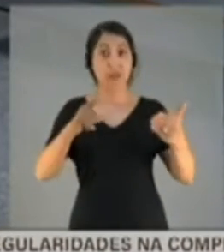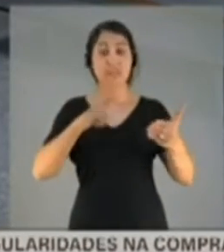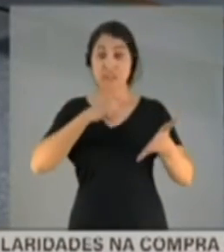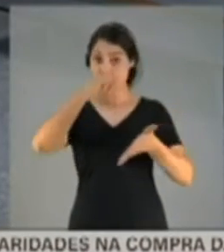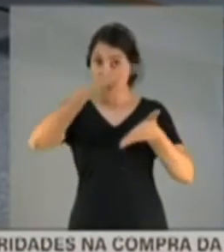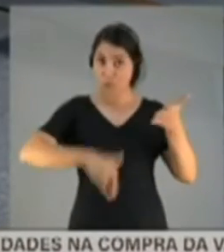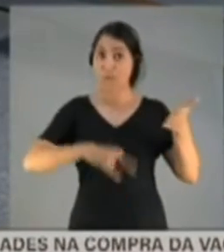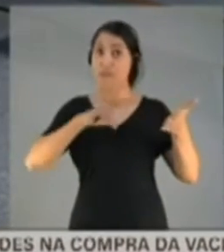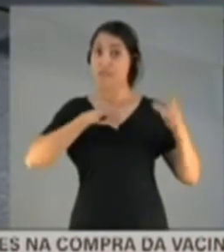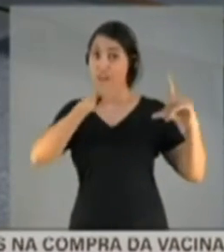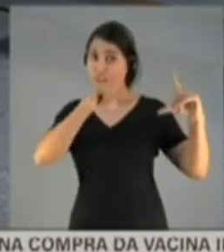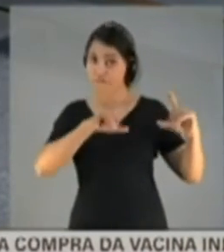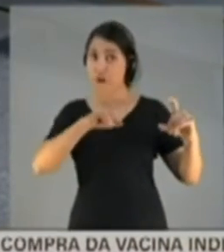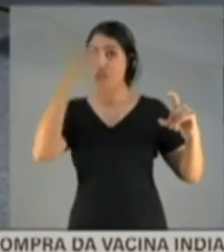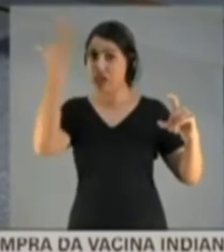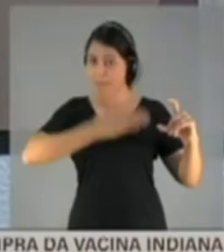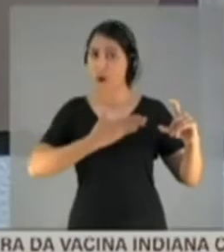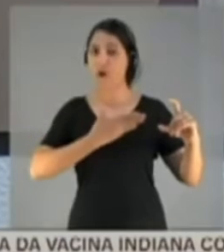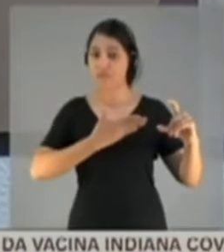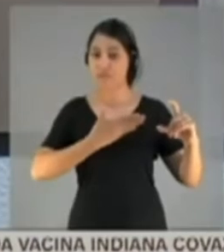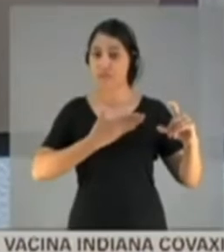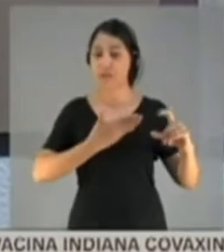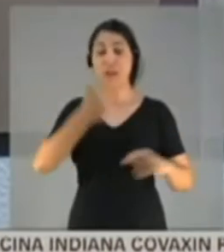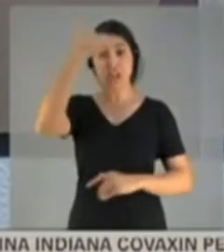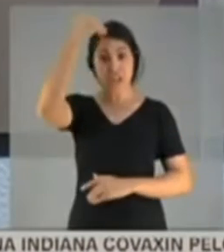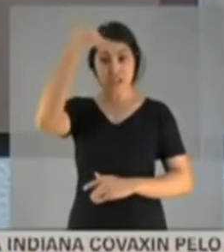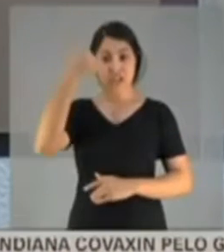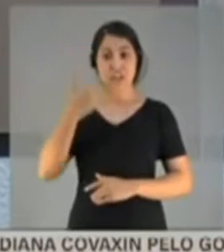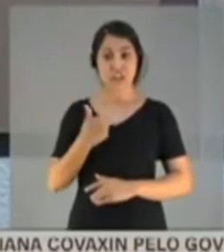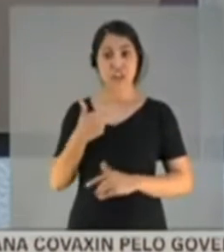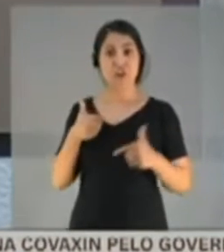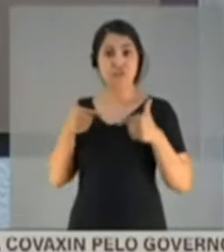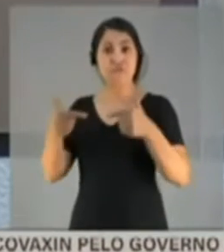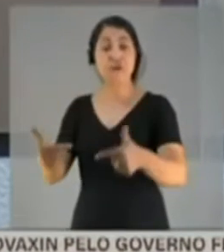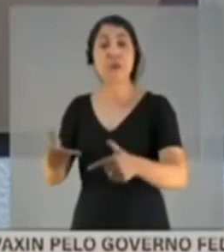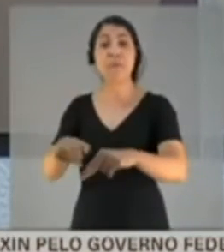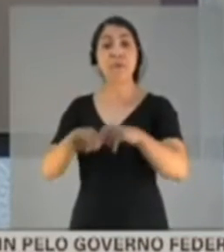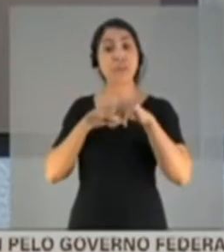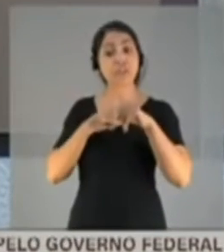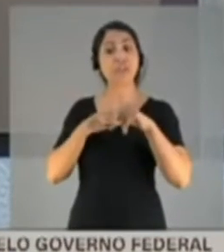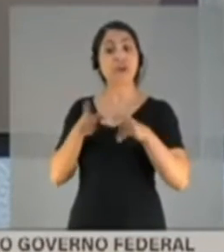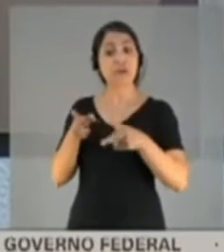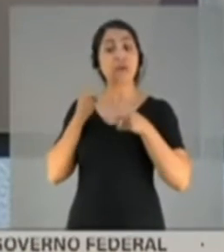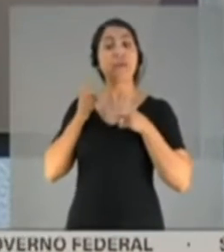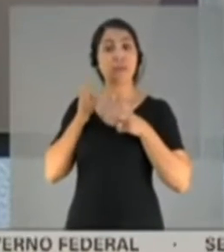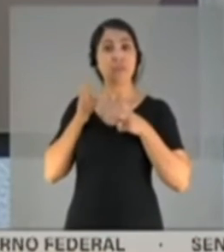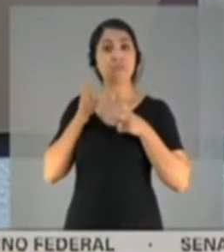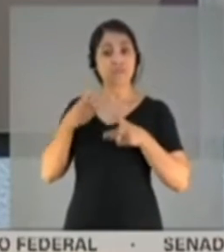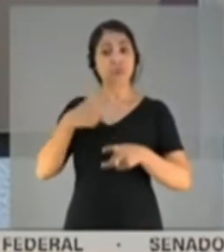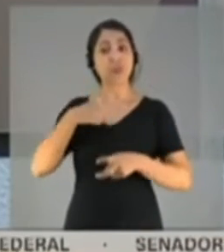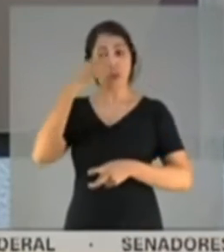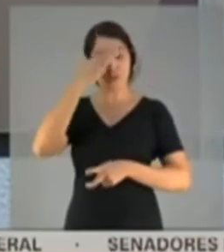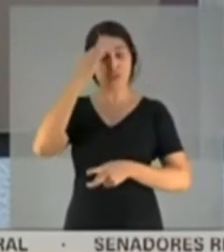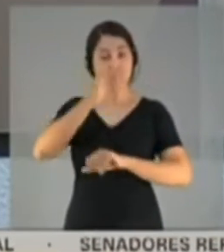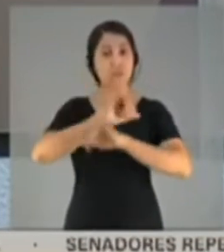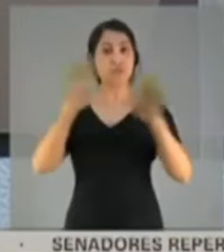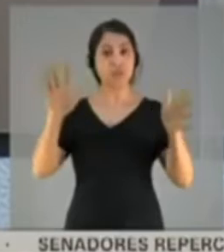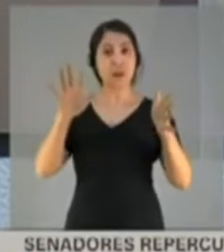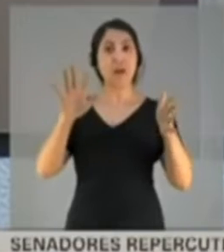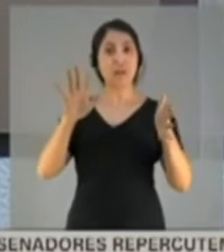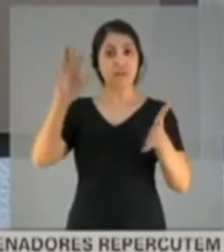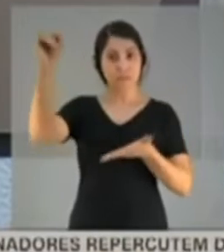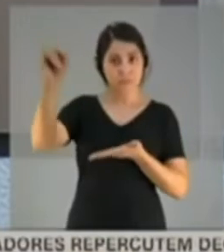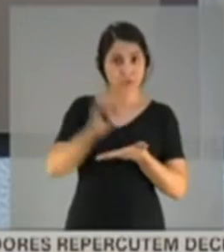documentos e fatos, de que eu intervi pela forma e os modos operantes, e porque eu entendo de importação e exportação, que talvez, se